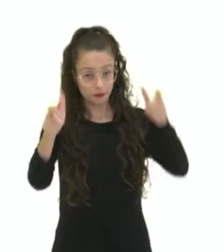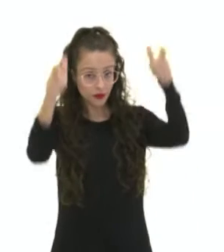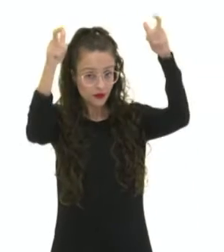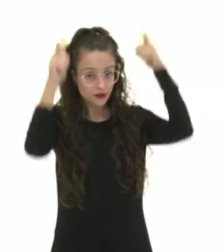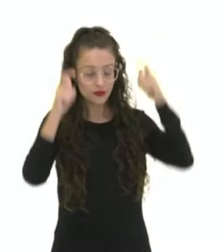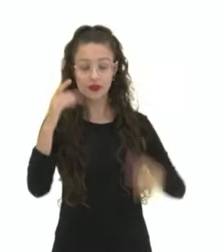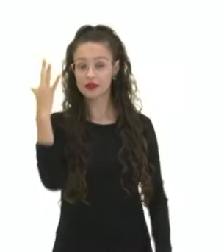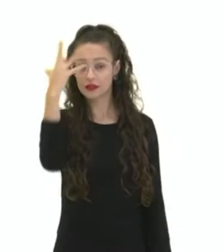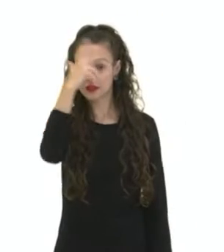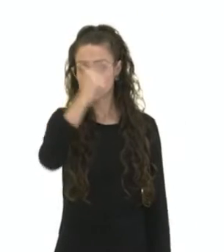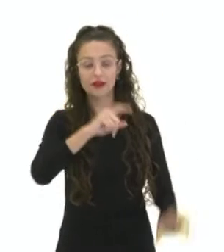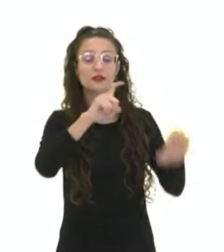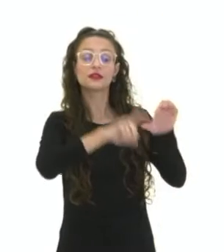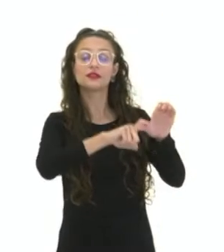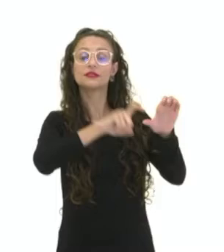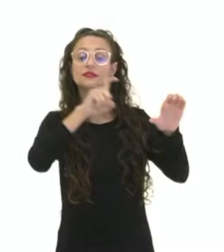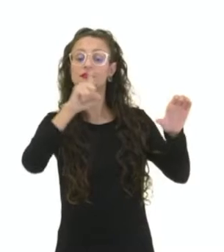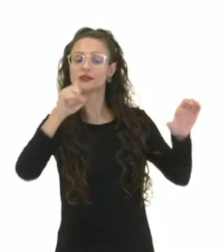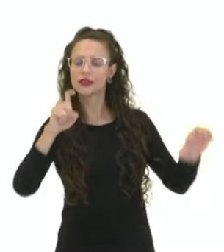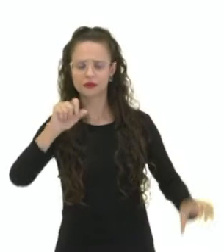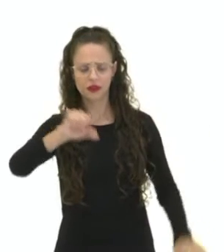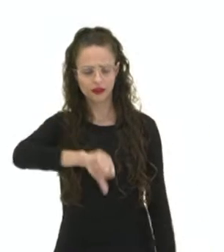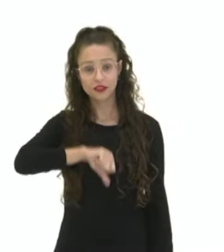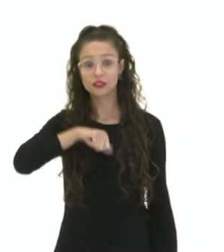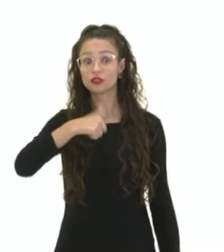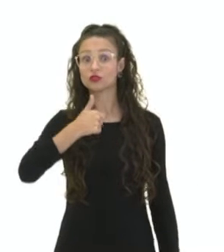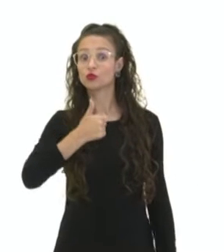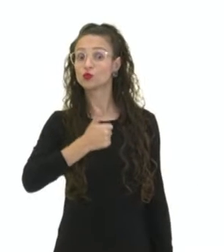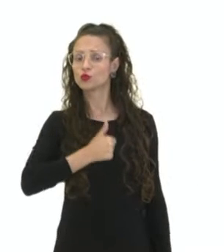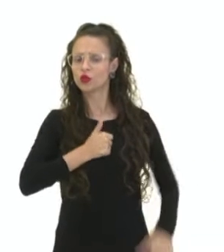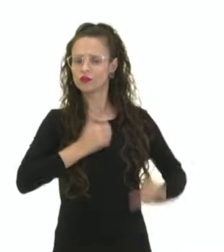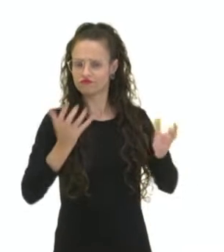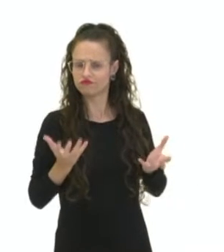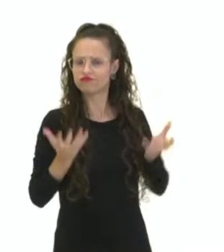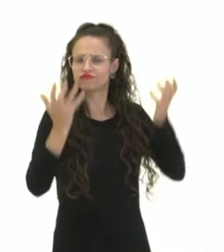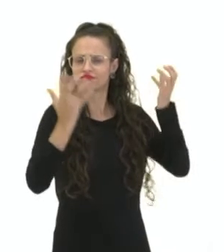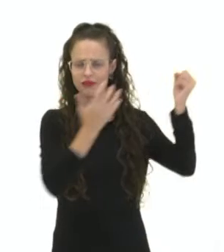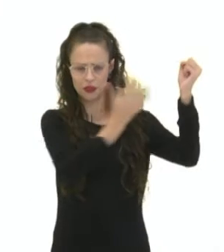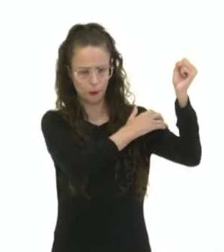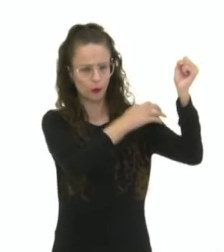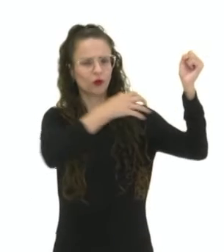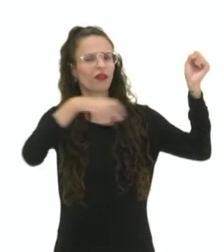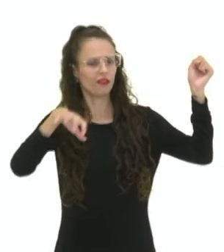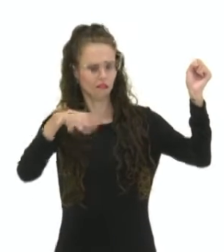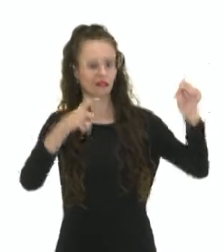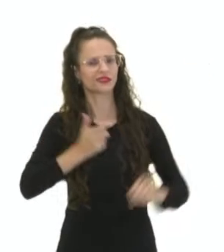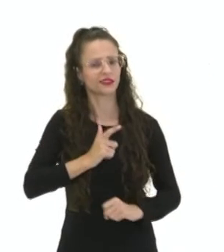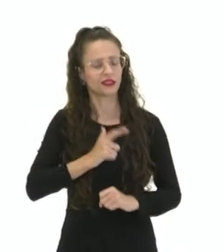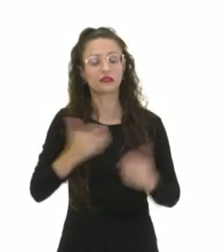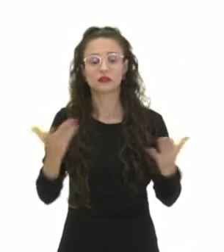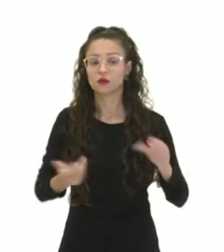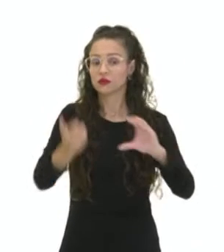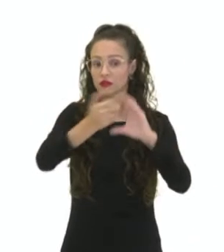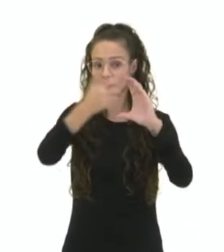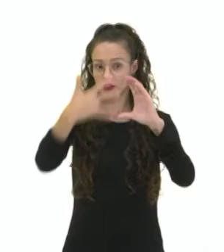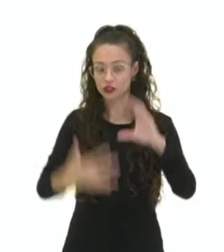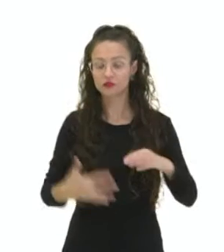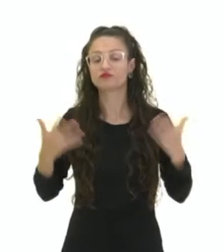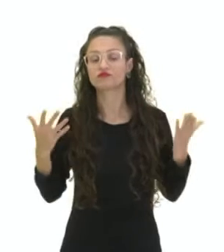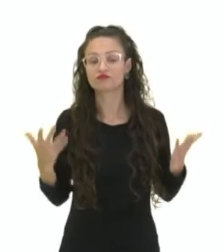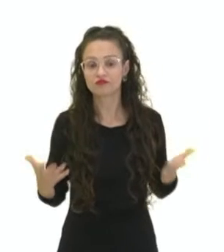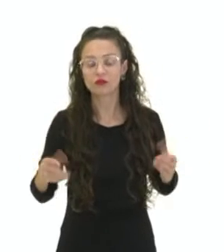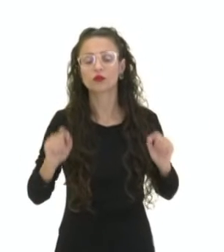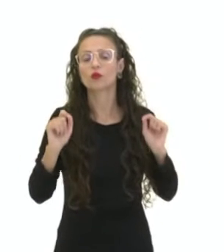linda, independente e cheia de autoestima, né? Empoderada. Então, temos essas características. Quais são